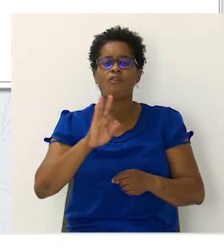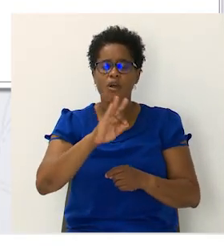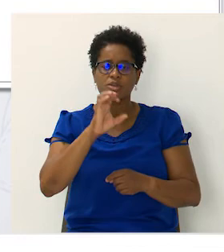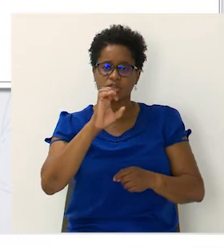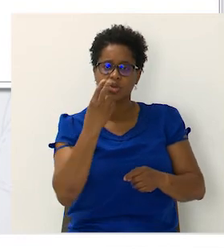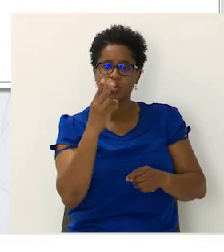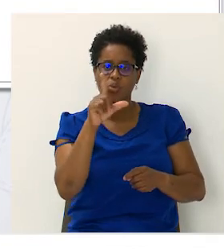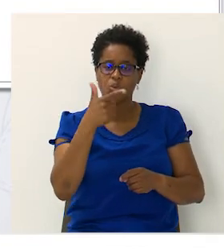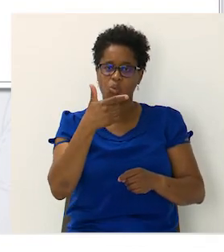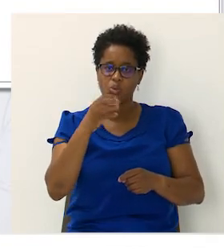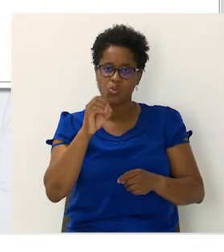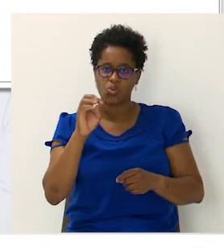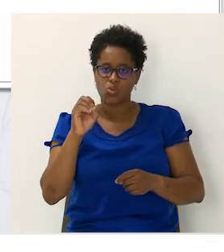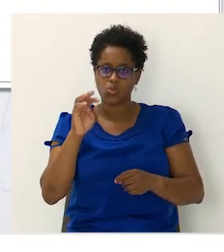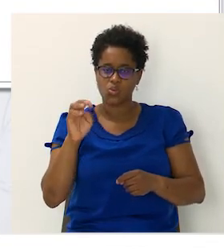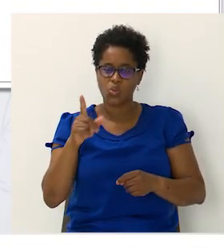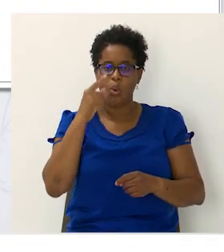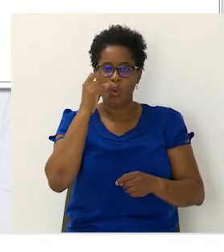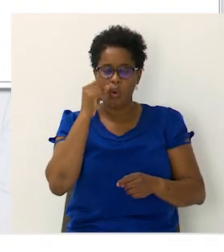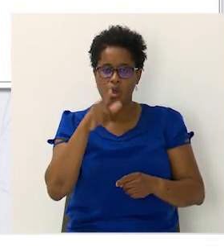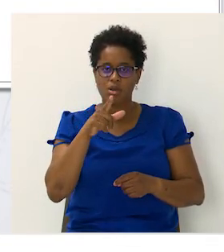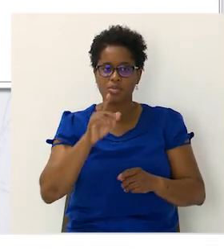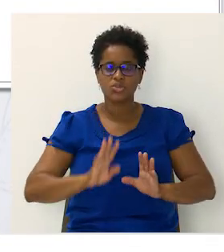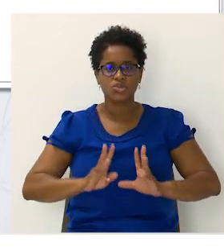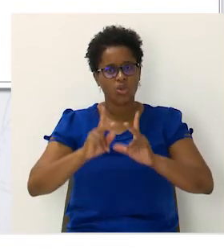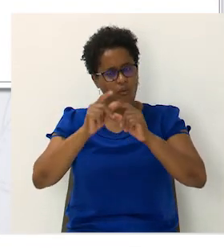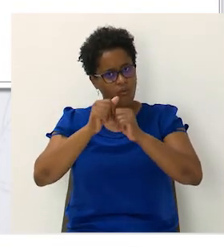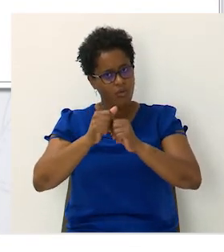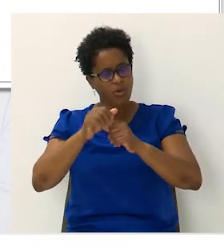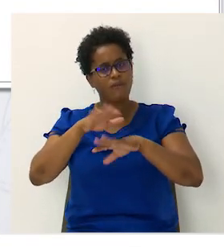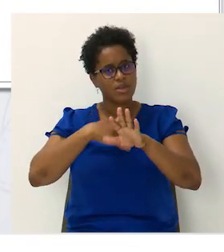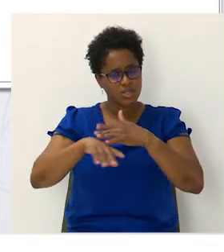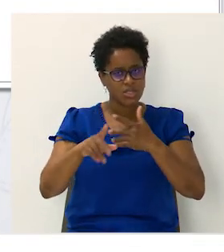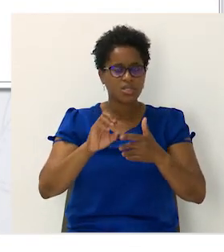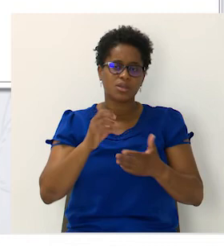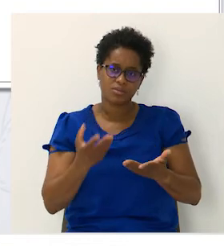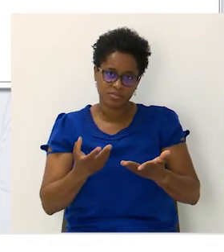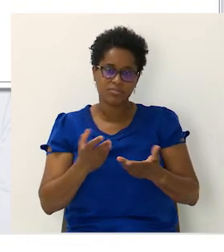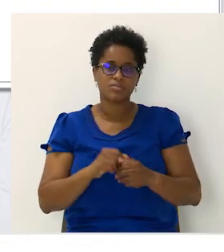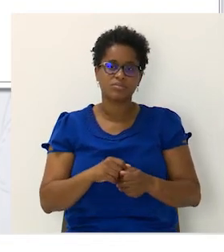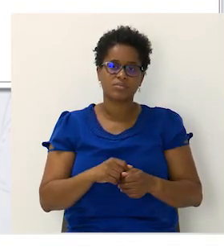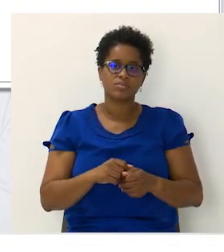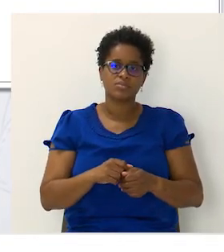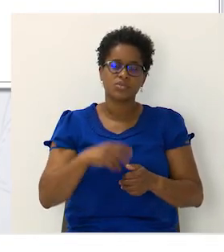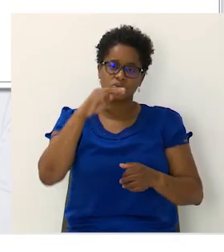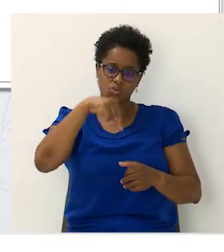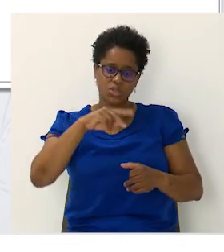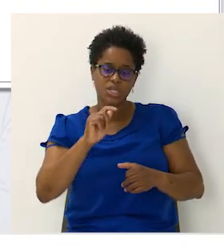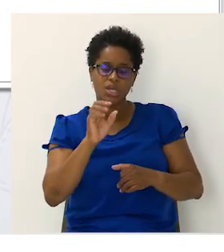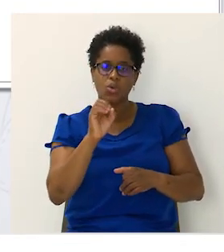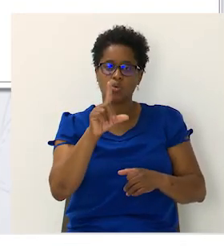cultos que o homem desenvolveu ou praticava no